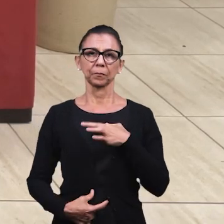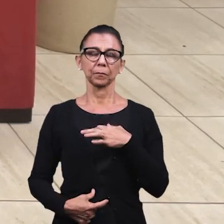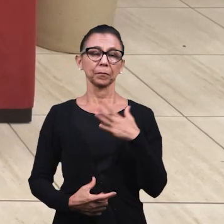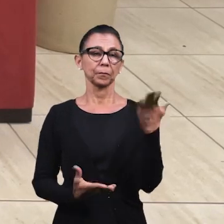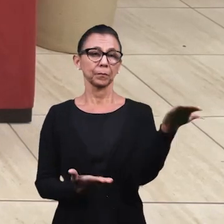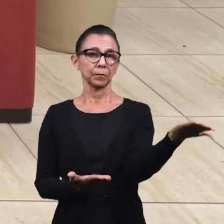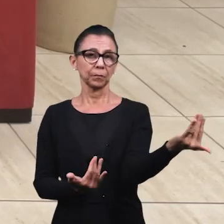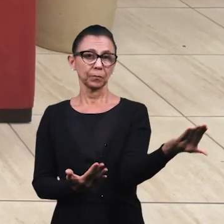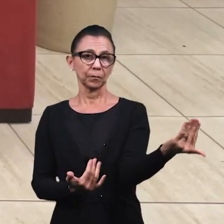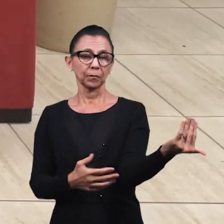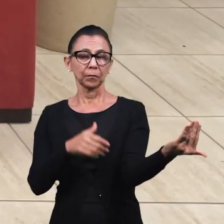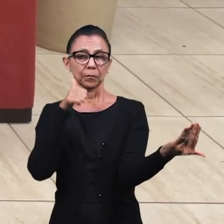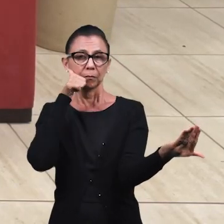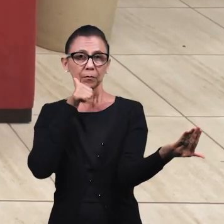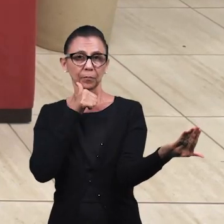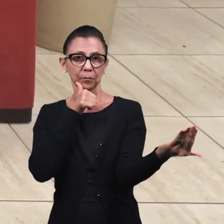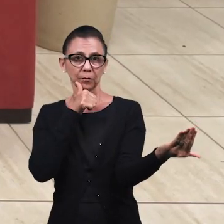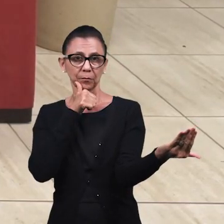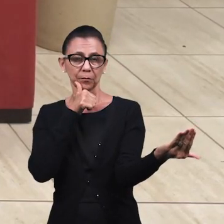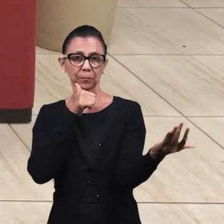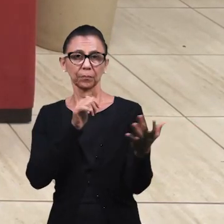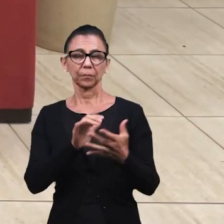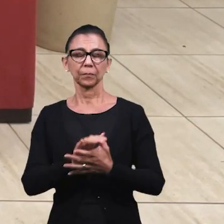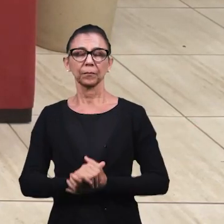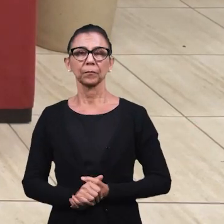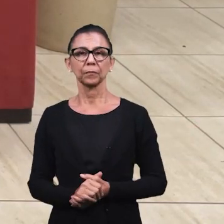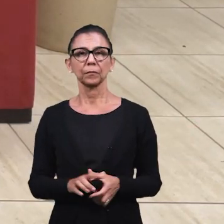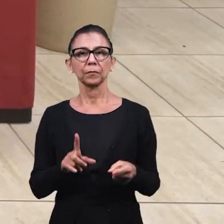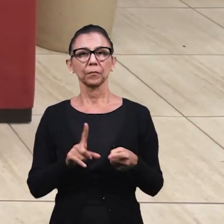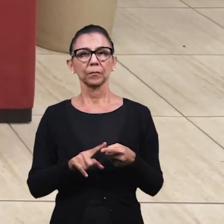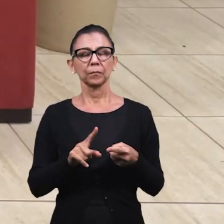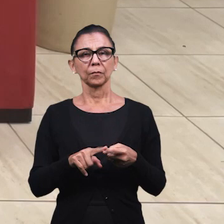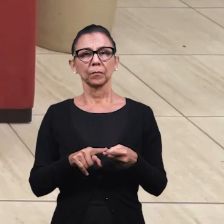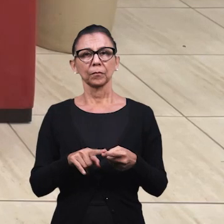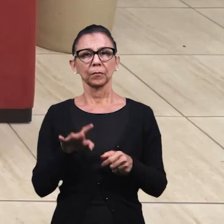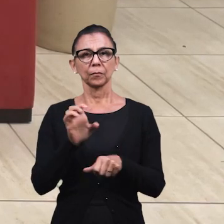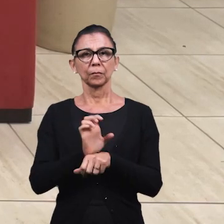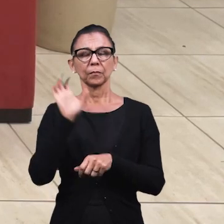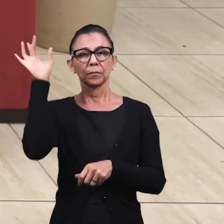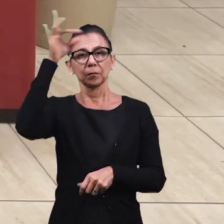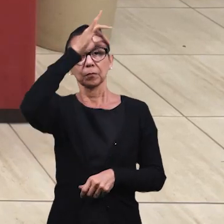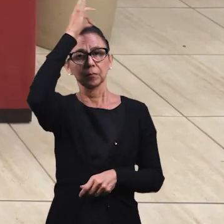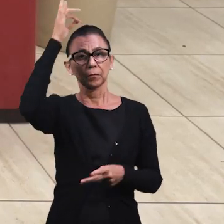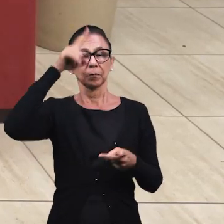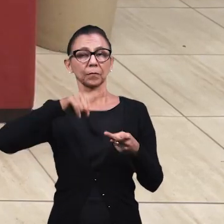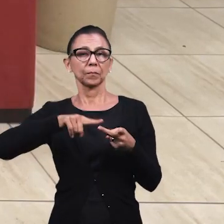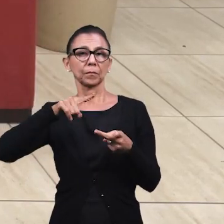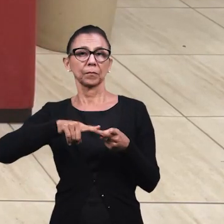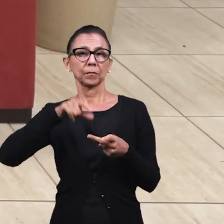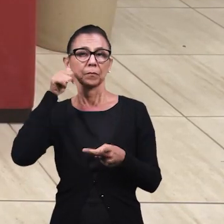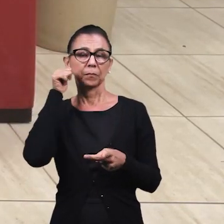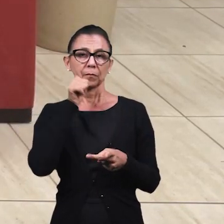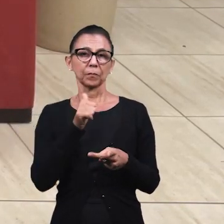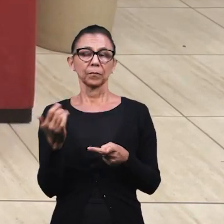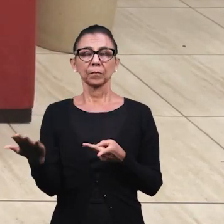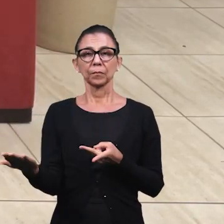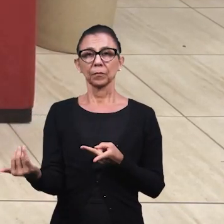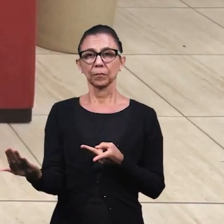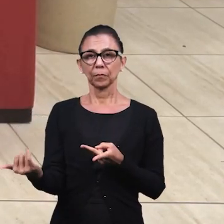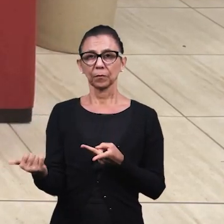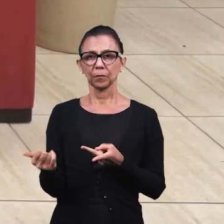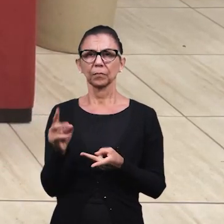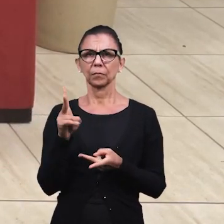um obreiro e um jovem, uma jovem na verdade. O obreiro é o Felipe Viana, de Vitória, Espírito Santo, e a